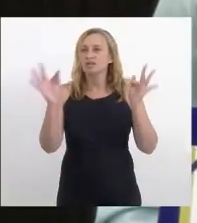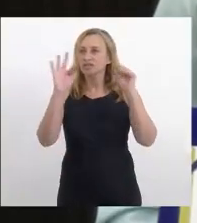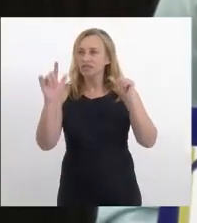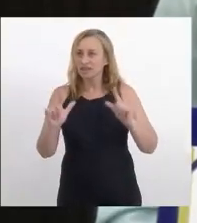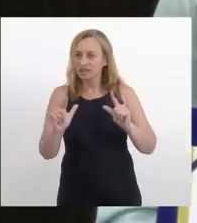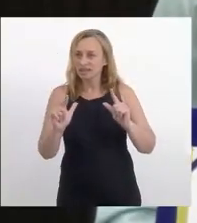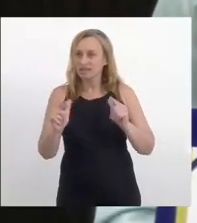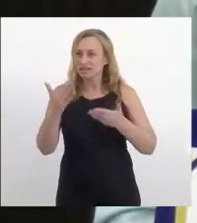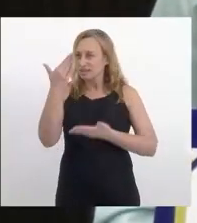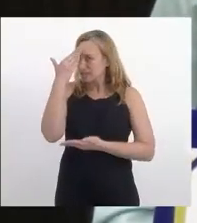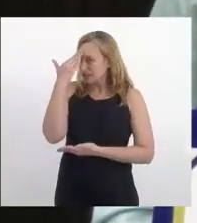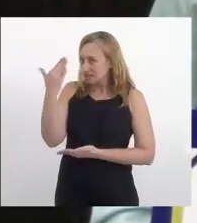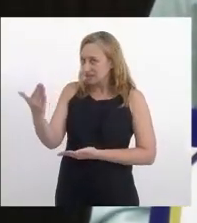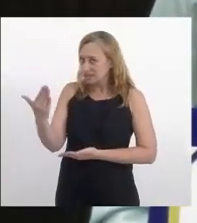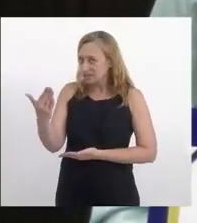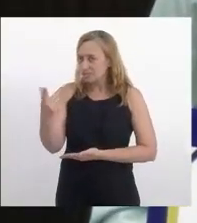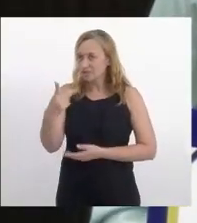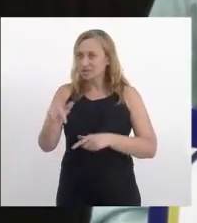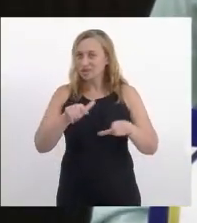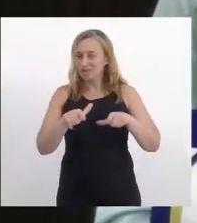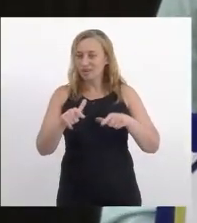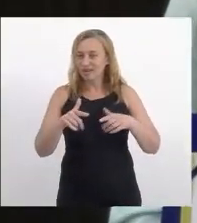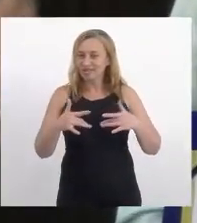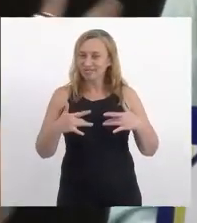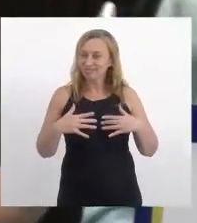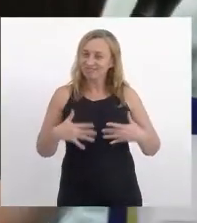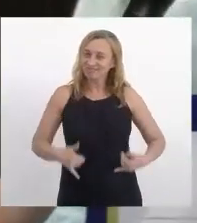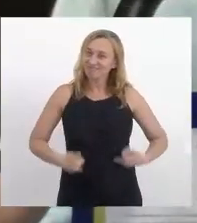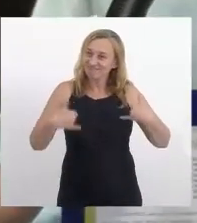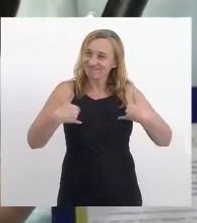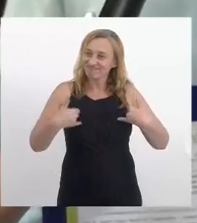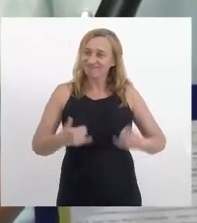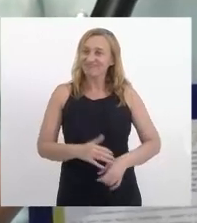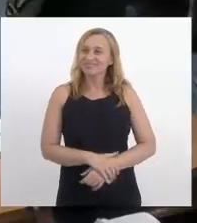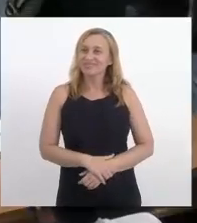possam agradecer, porque para mim é uma honra.